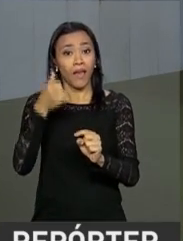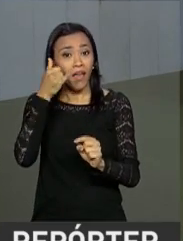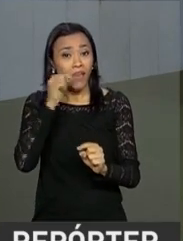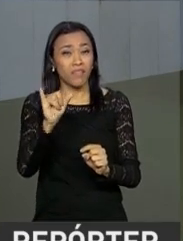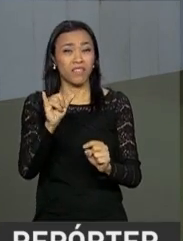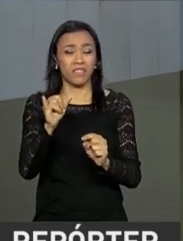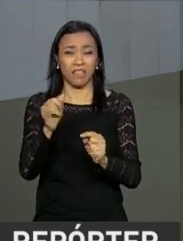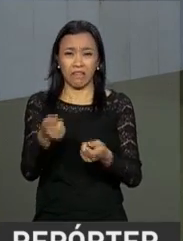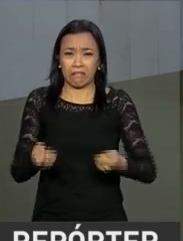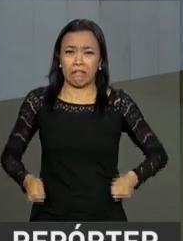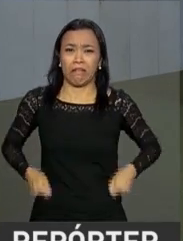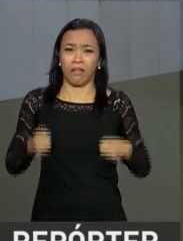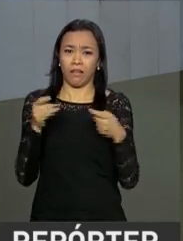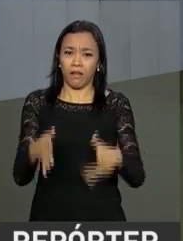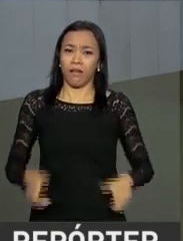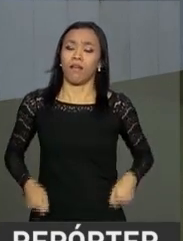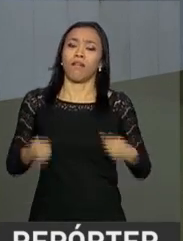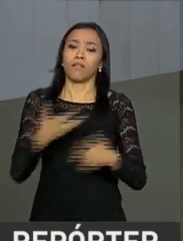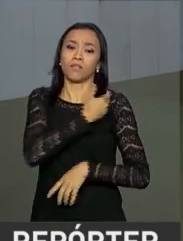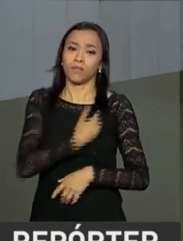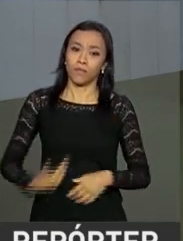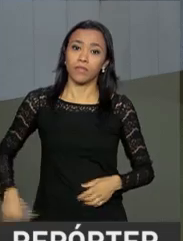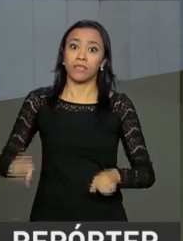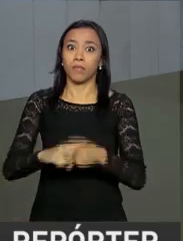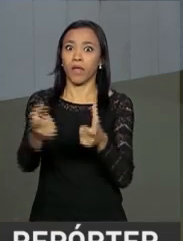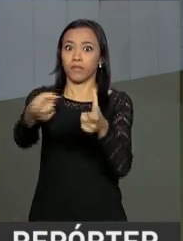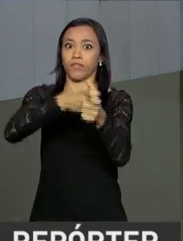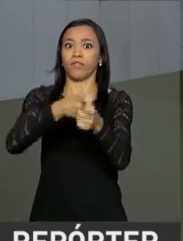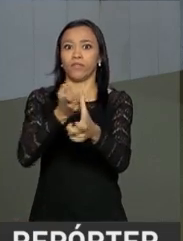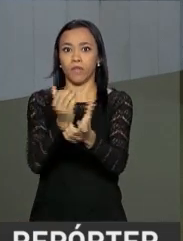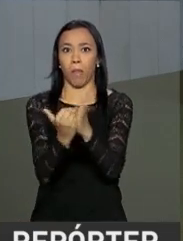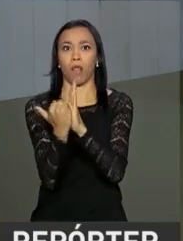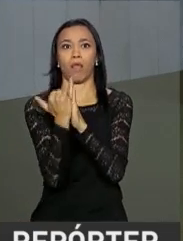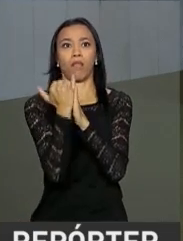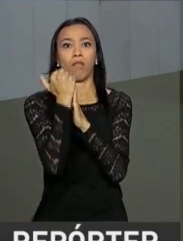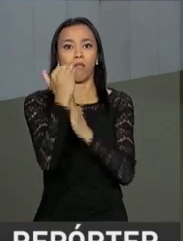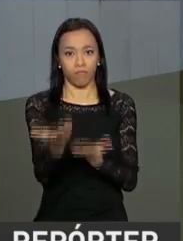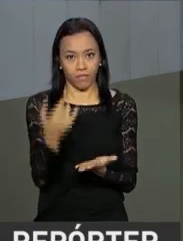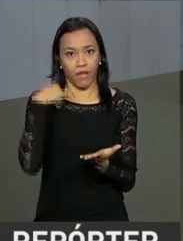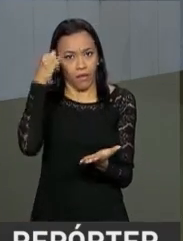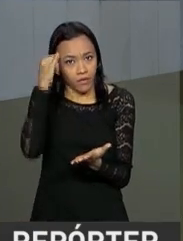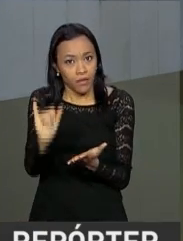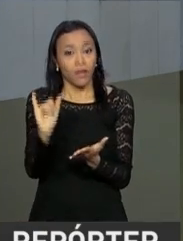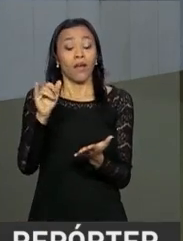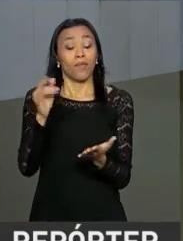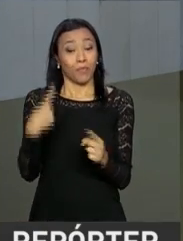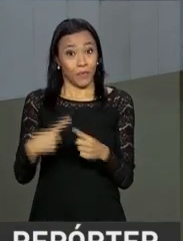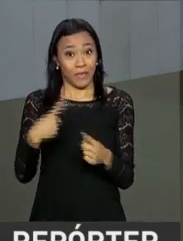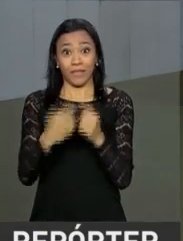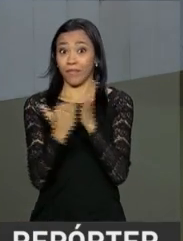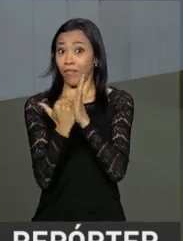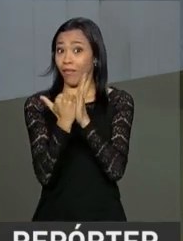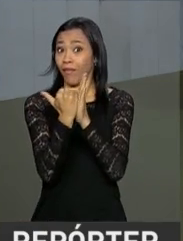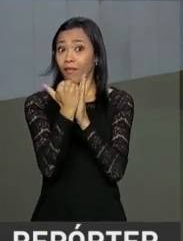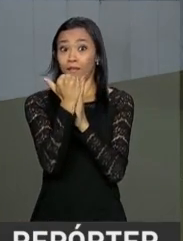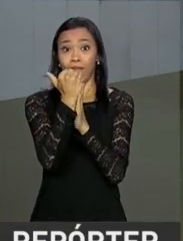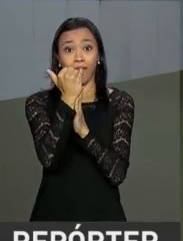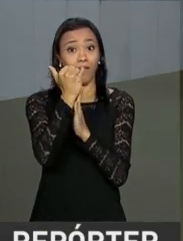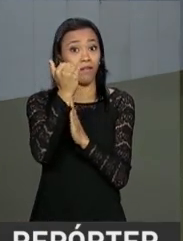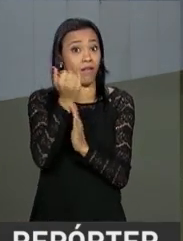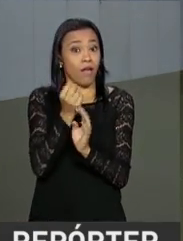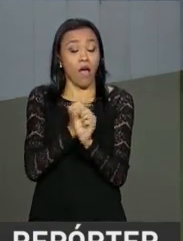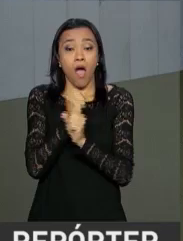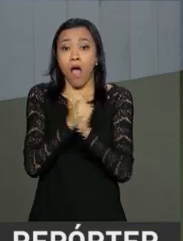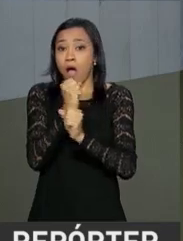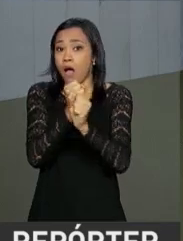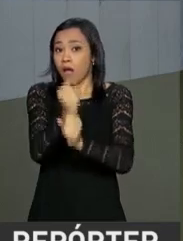dos gastos públicos, também da dívida pública brasileira. Os gastos públicos, a gente lembra, têm aumentado acima da inflação há